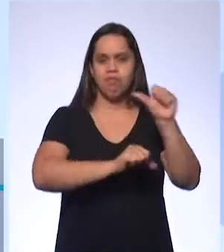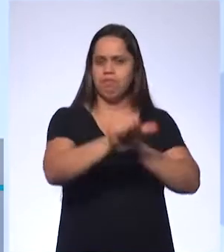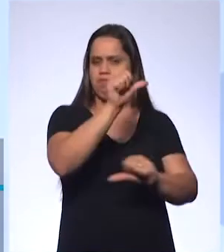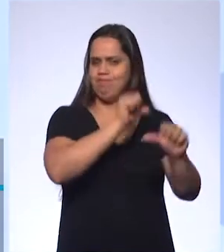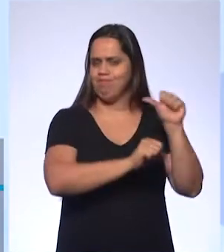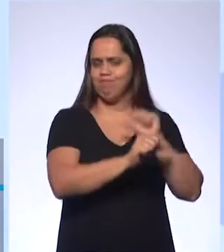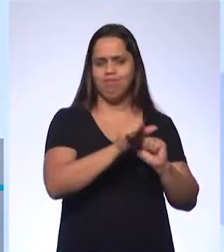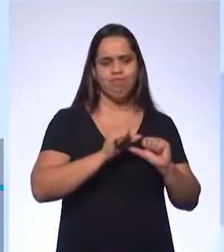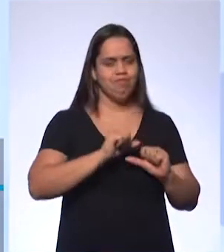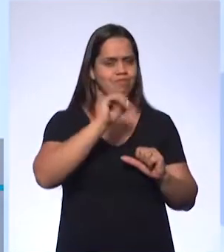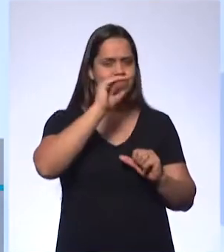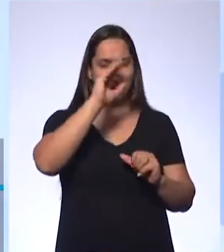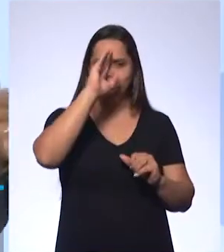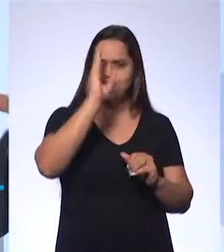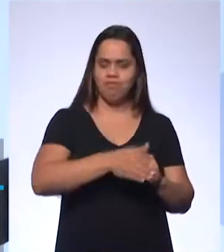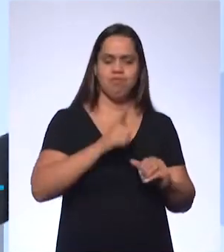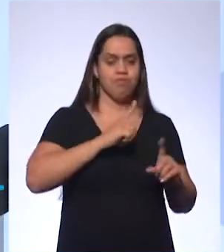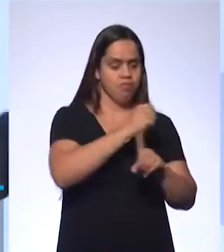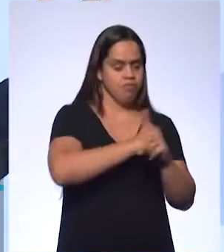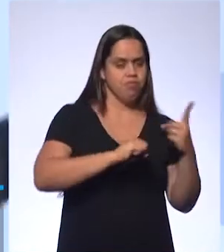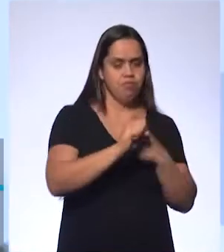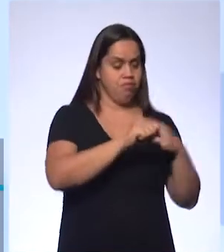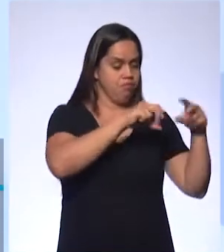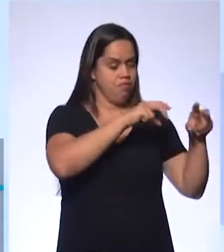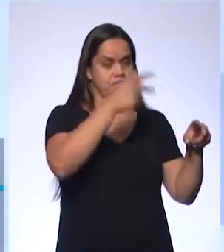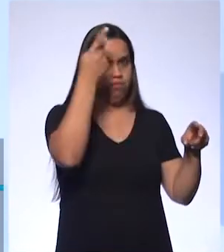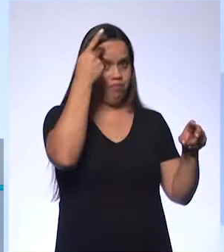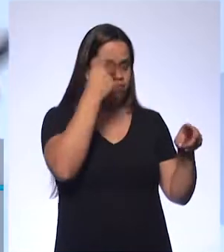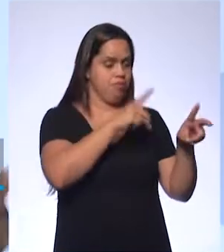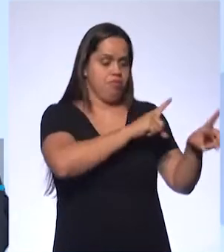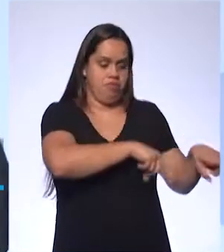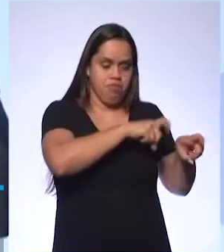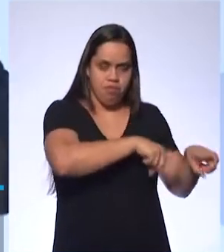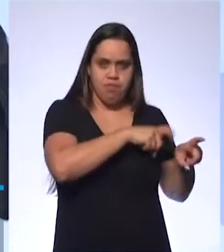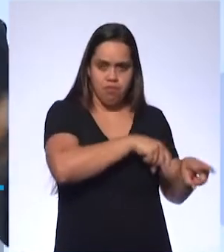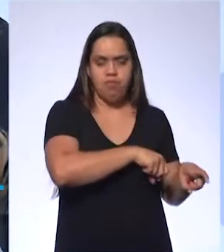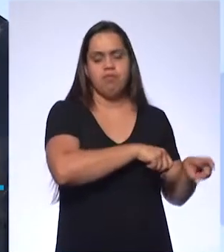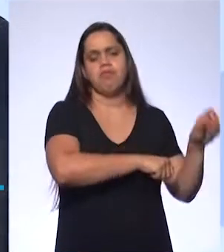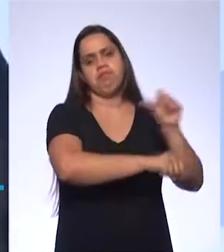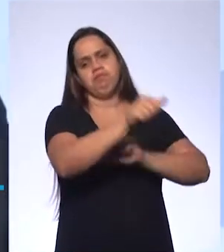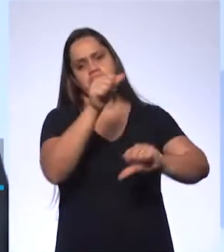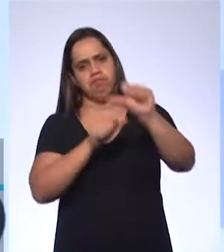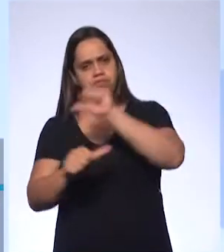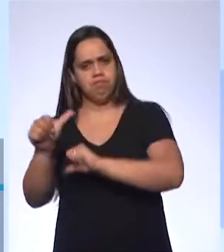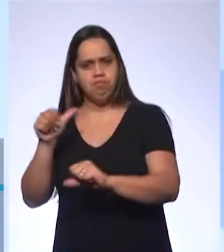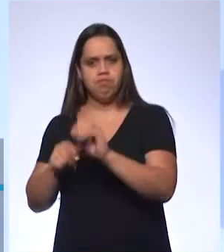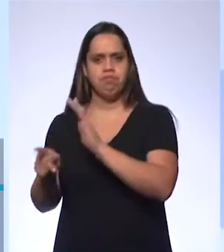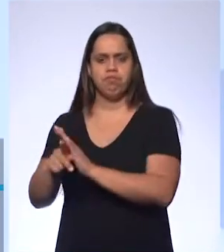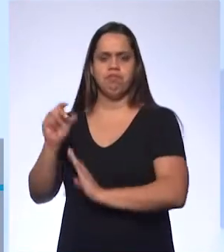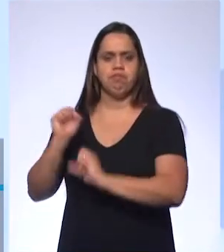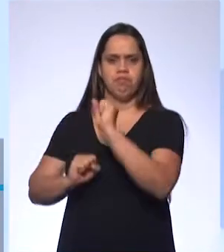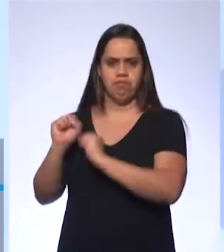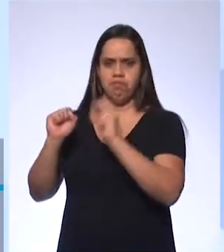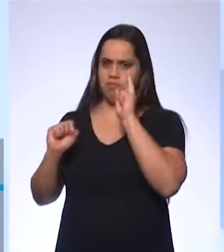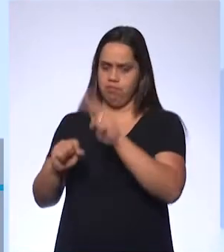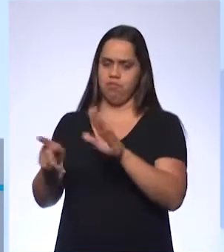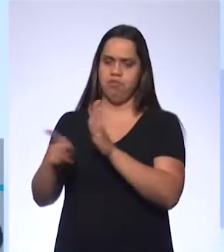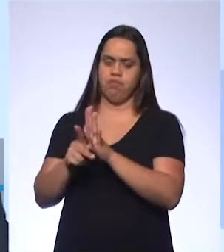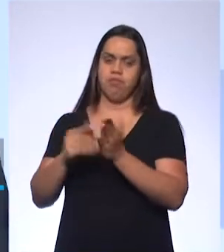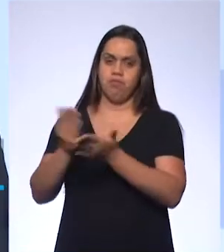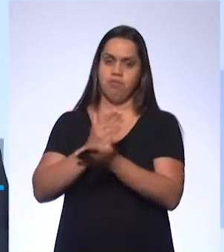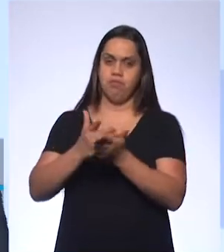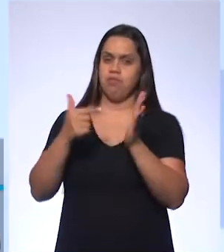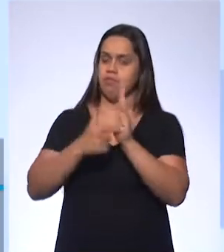de costumes dessa sociedade em modificação, em construção ainda, nessa obra Brás, Bexiga e Barra Funda.